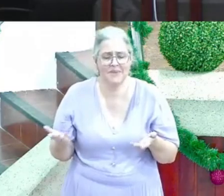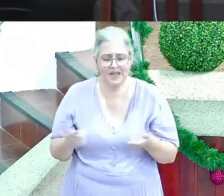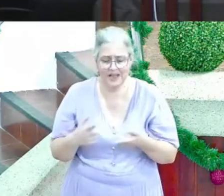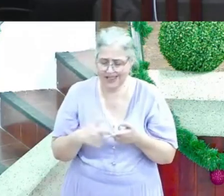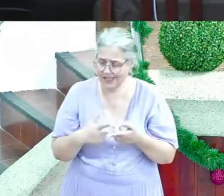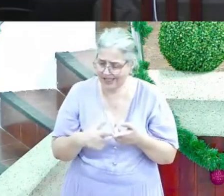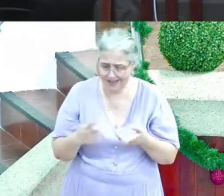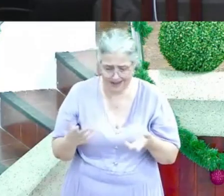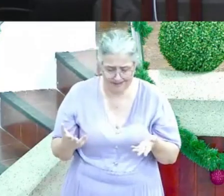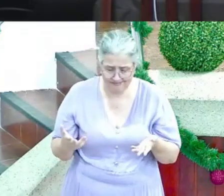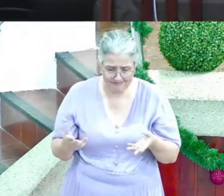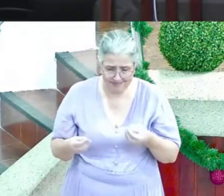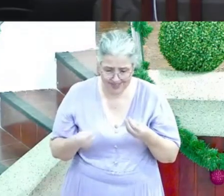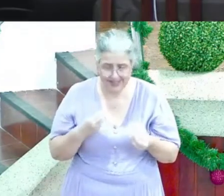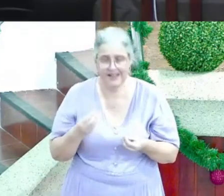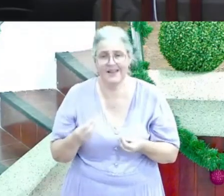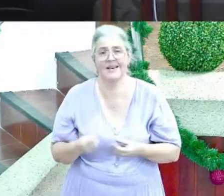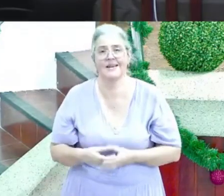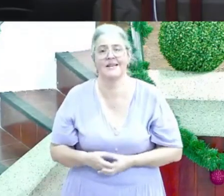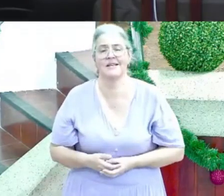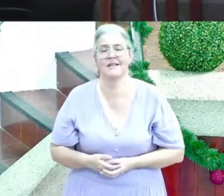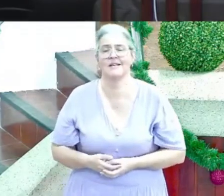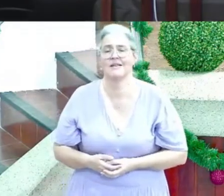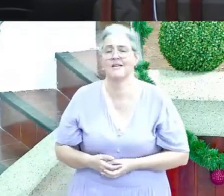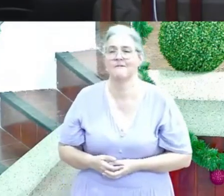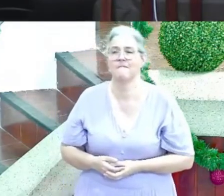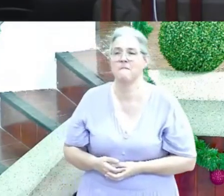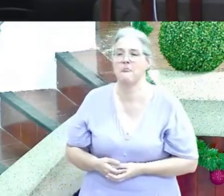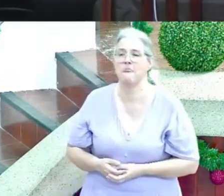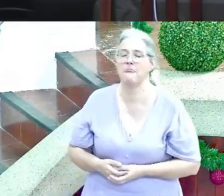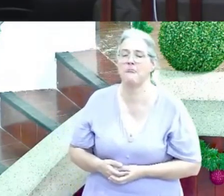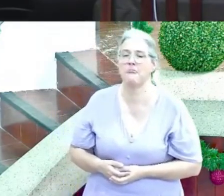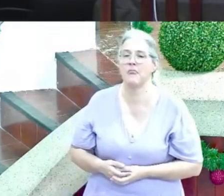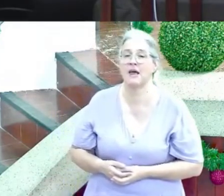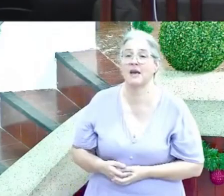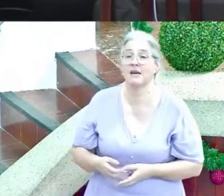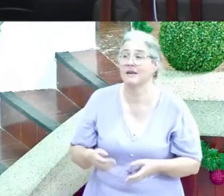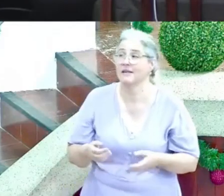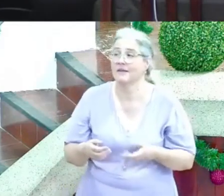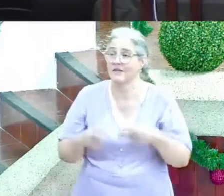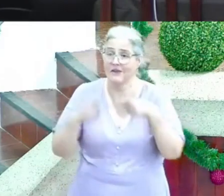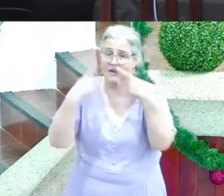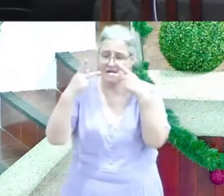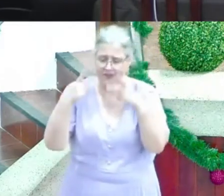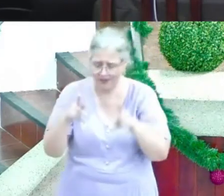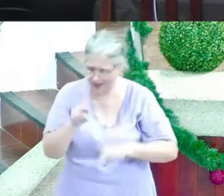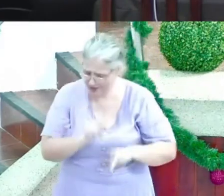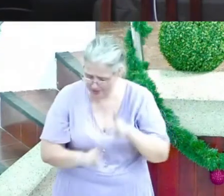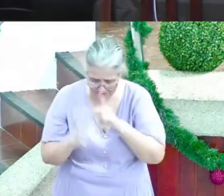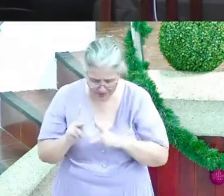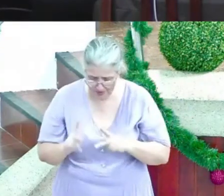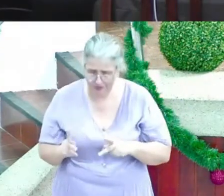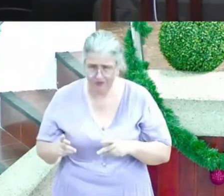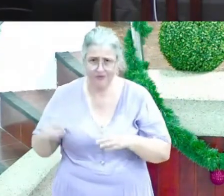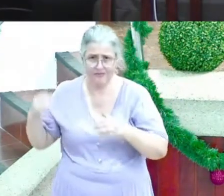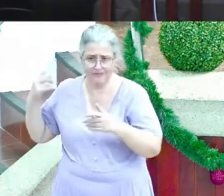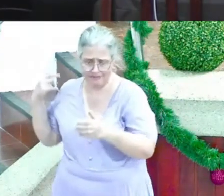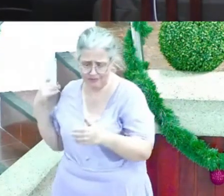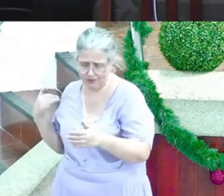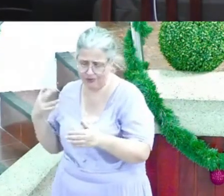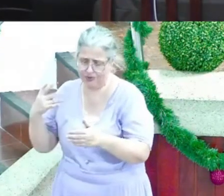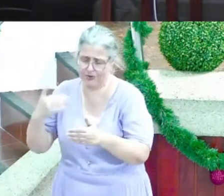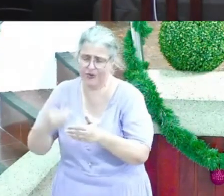povo. Relatado por Moisés ao povo no deserto, desde